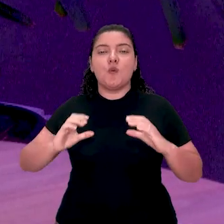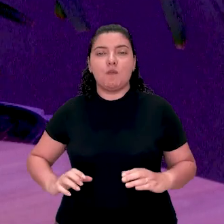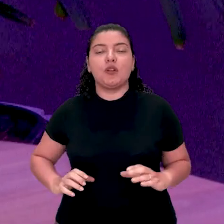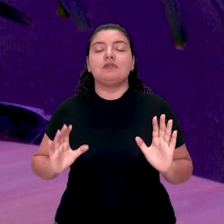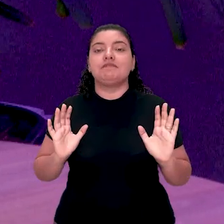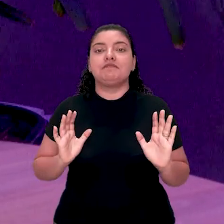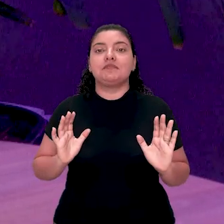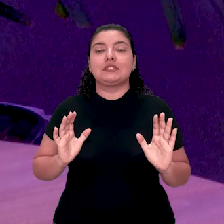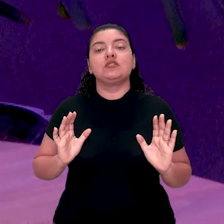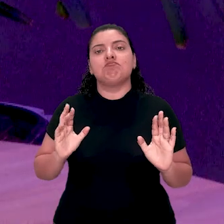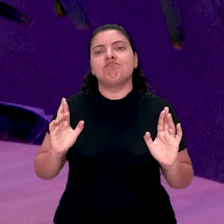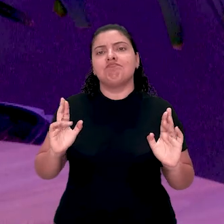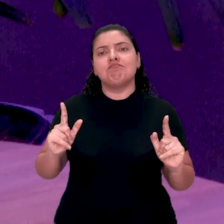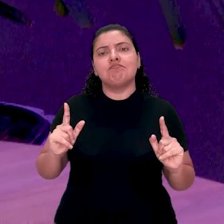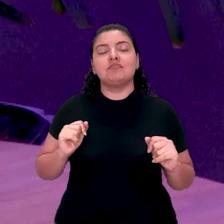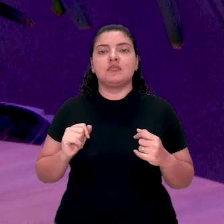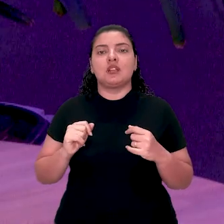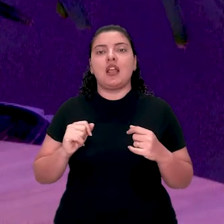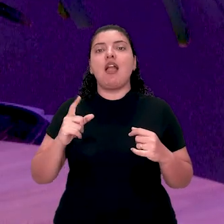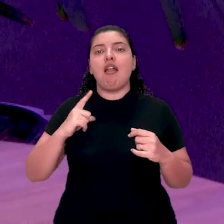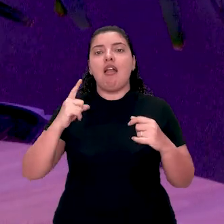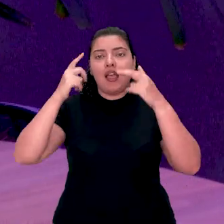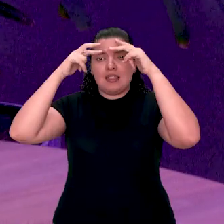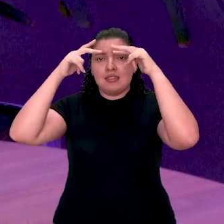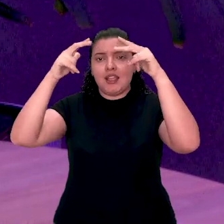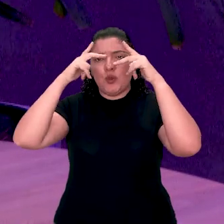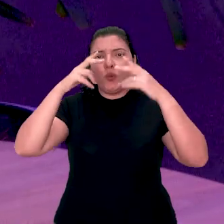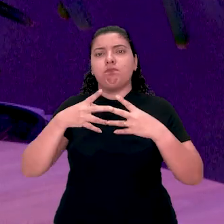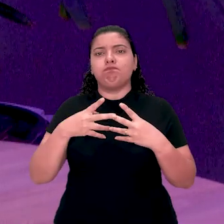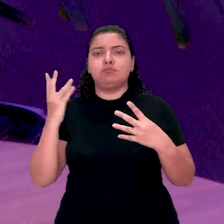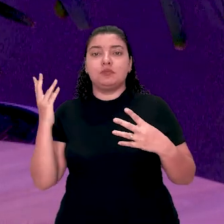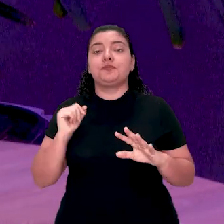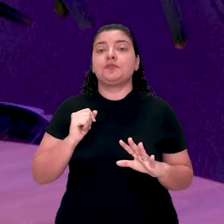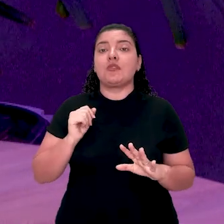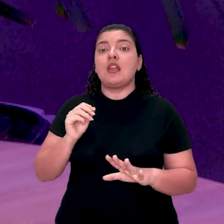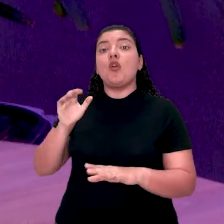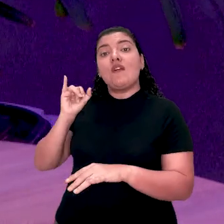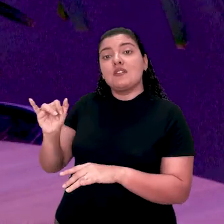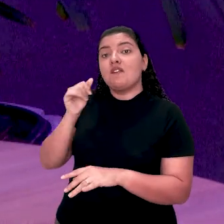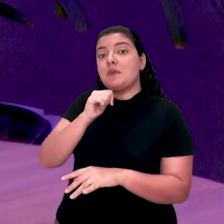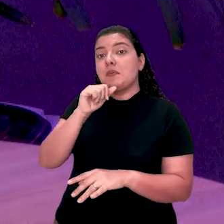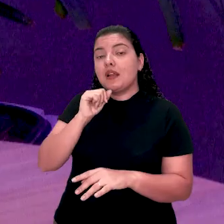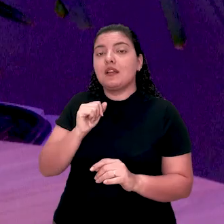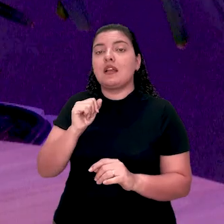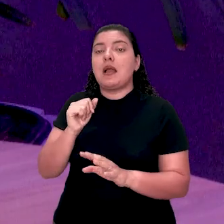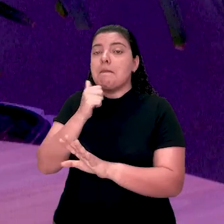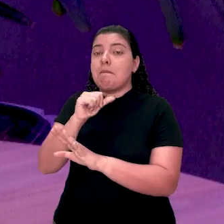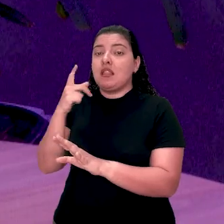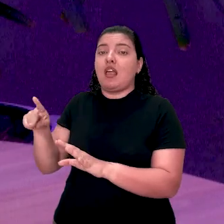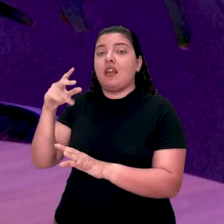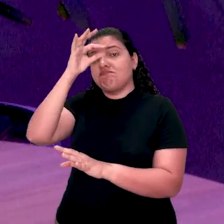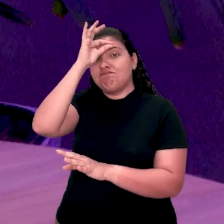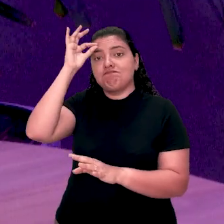comportamento atípico. Sim. Neurodivergente, e eu sinalizava para a mãe. E a mãe, na sua ingenuidade,